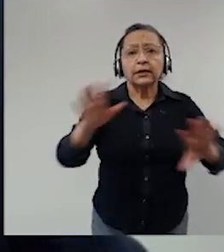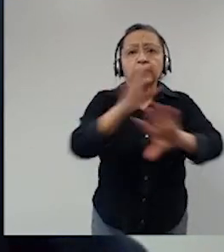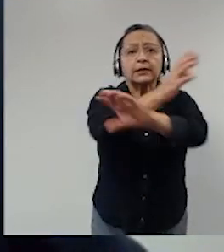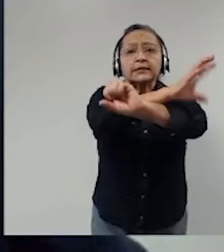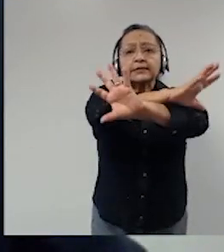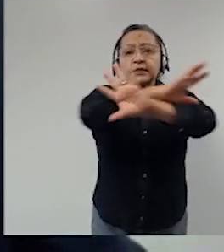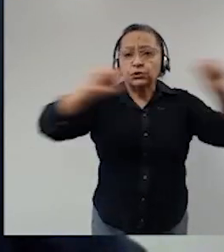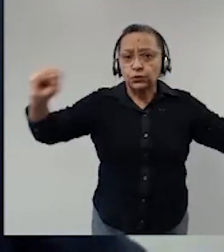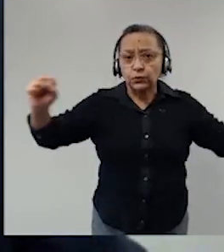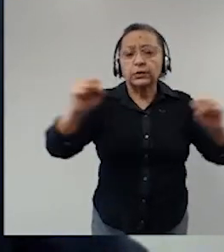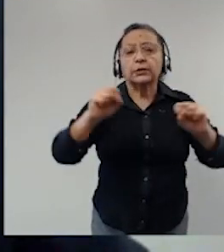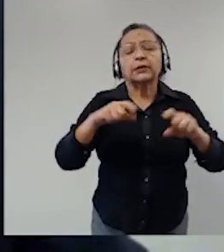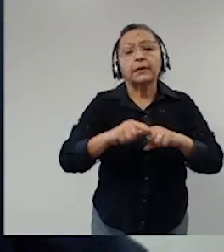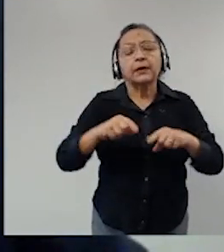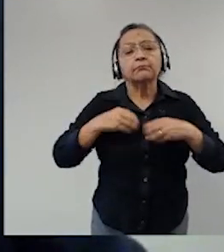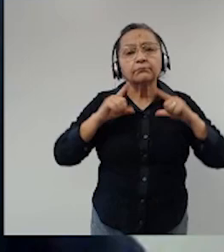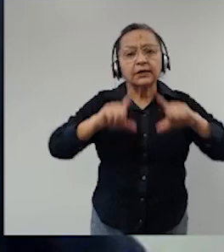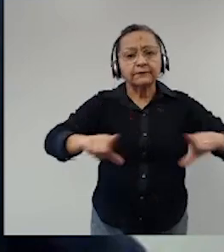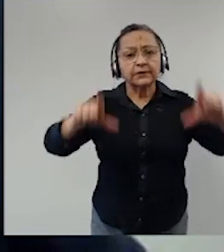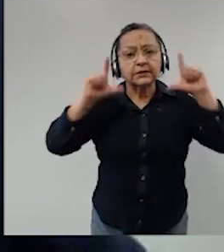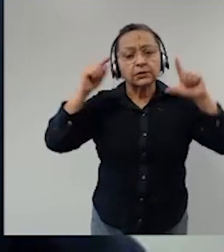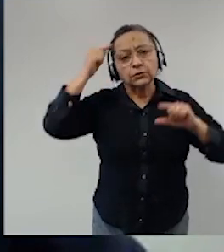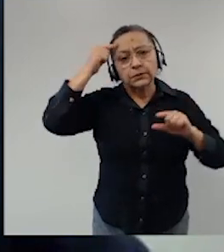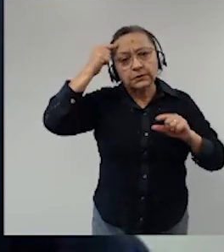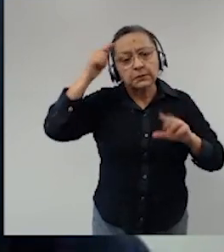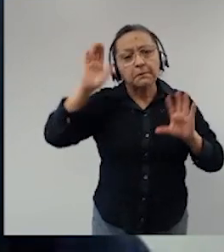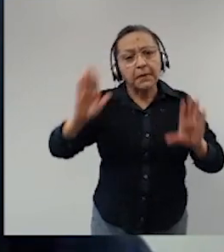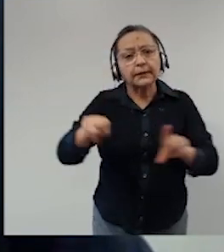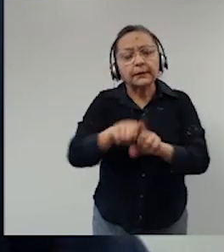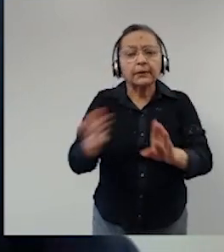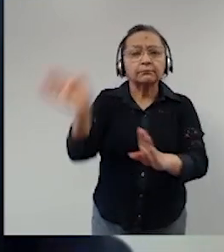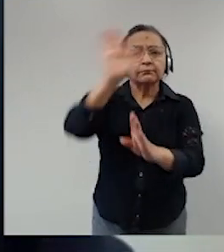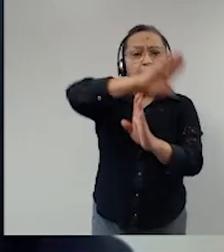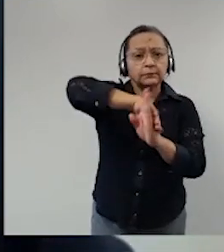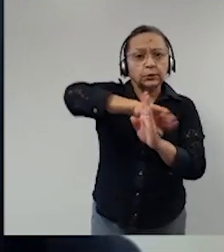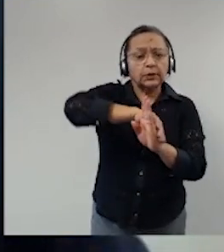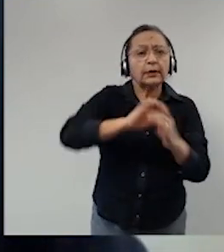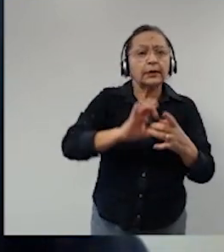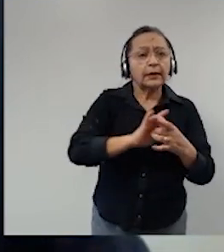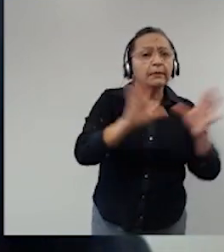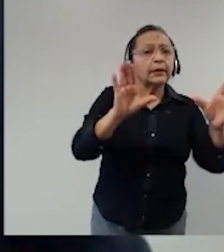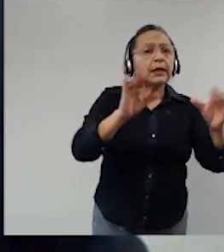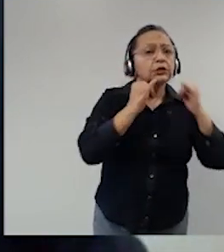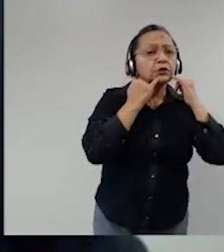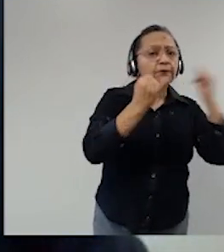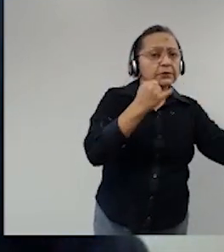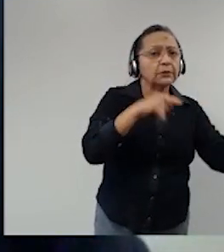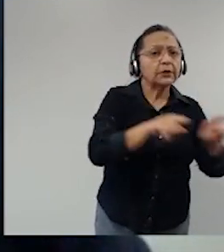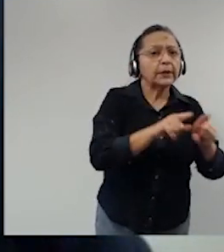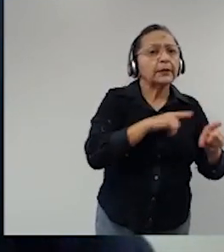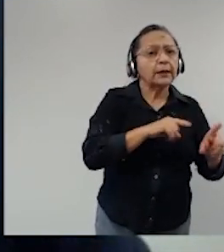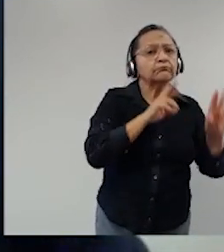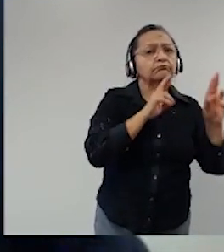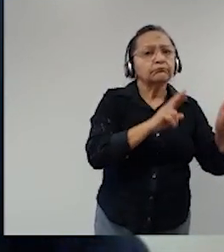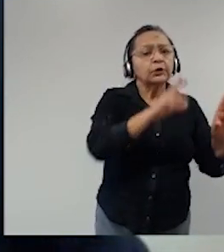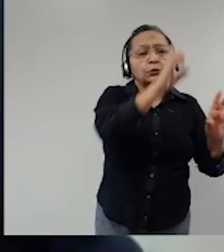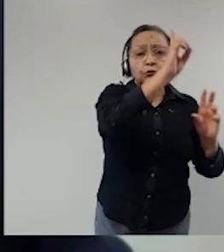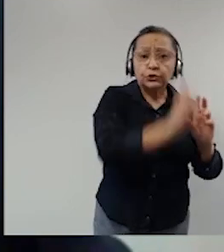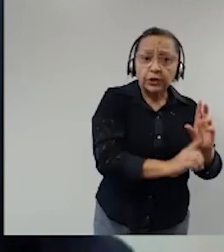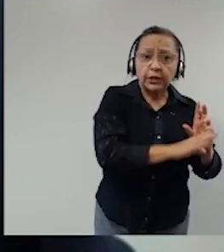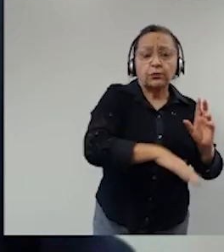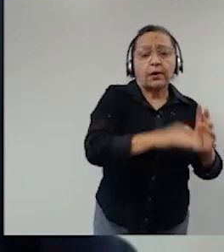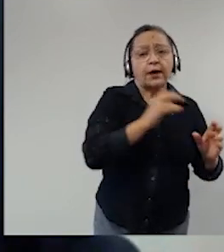e manifestação do pensamento. Mas, por outro lado, a liberdade de informação também tem a perspectiva do direito